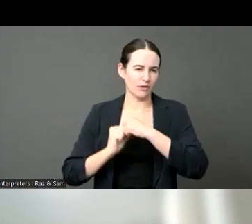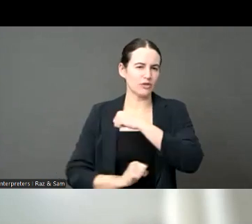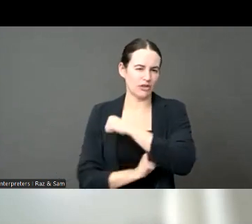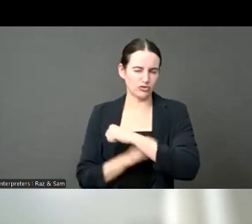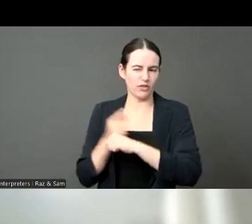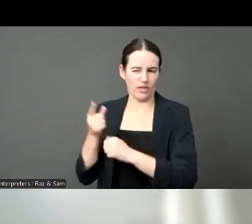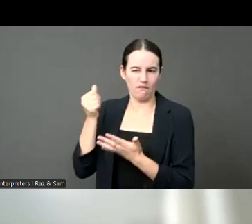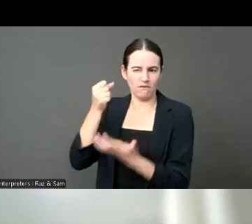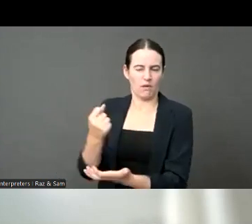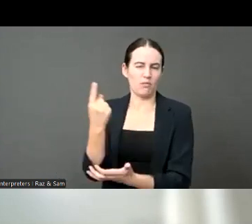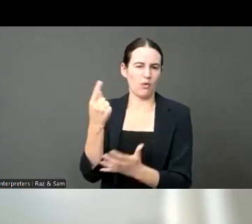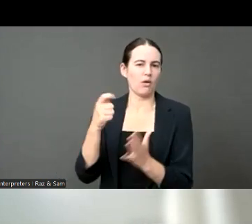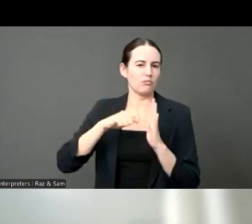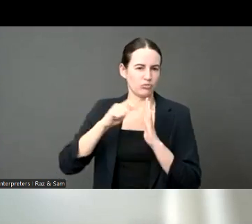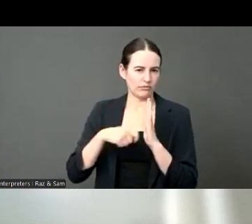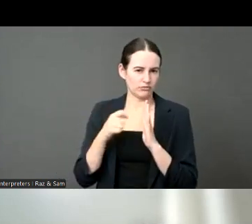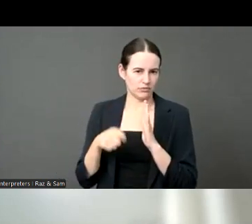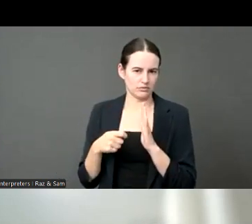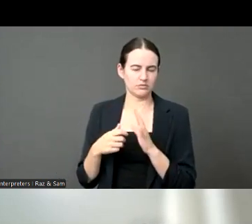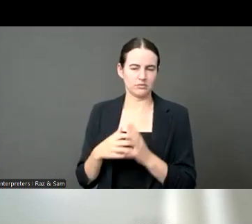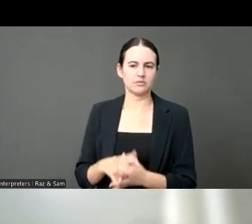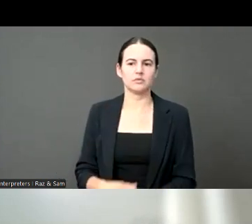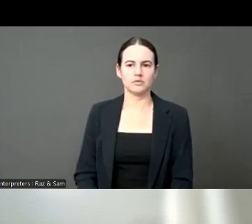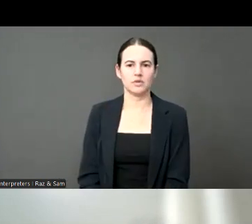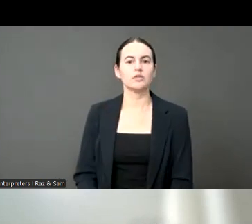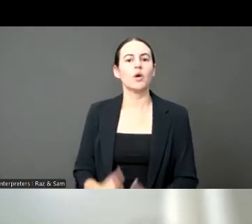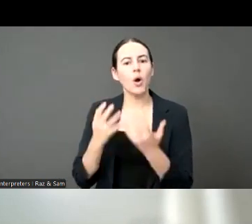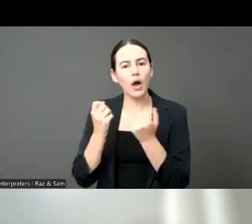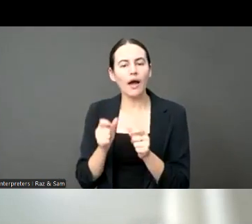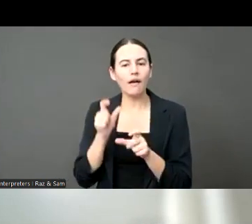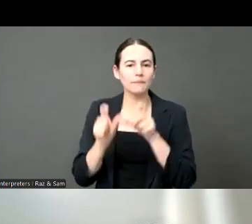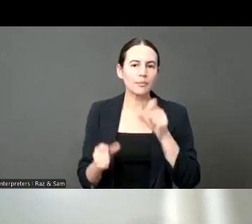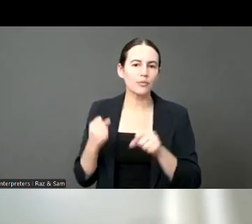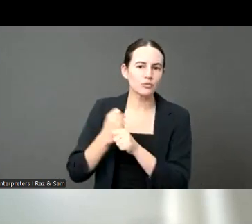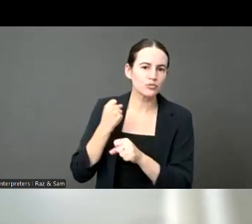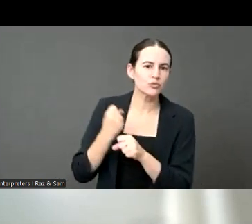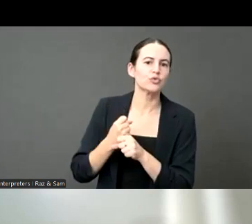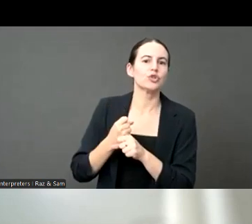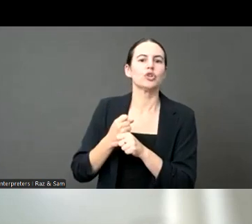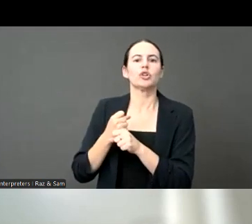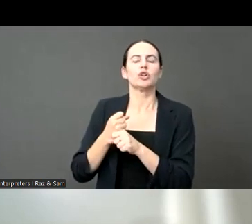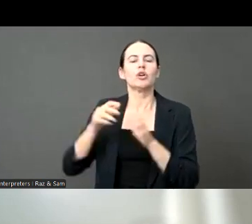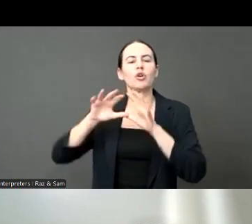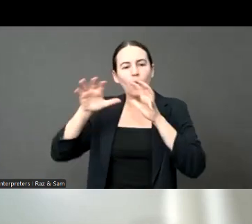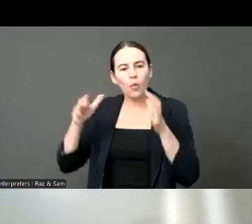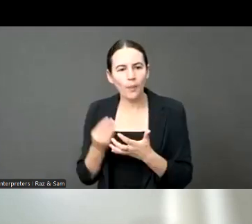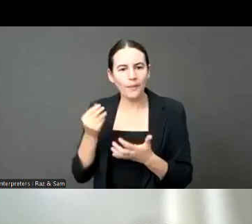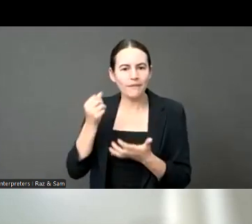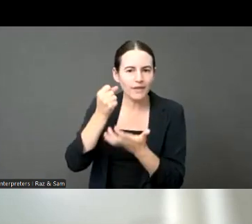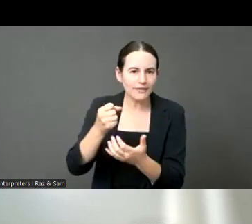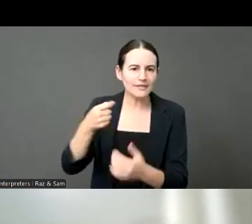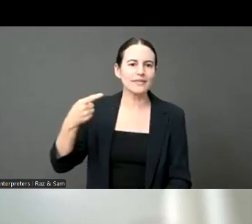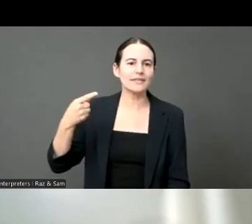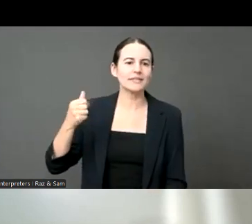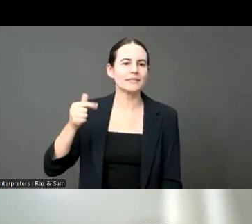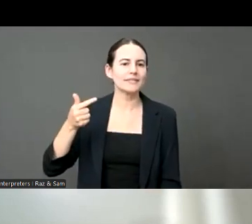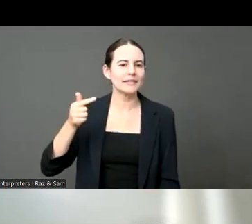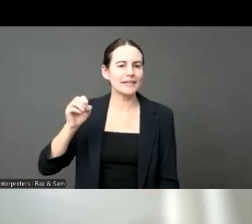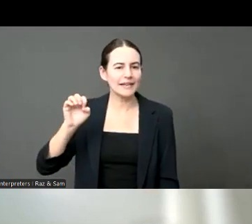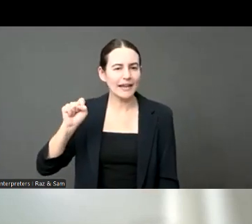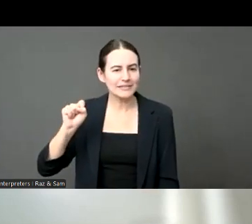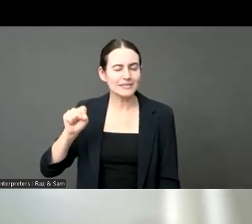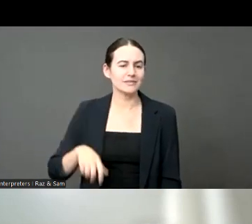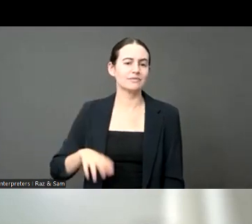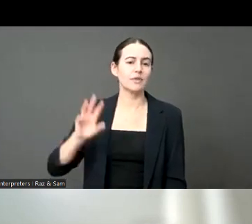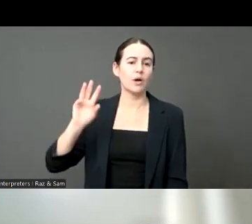e coalizão para ajudar. E há duas fundações que trabalharam nisso. Nós temos, por exemplo, a Bill & Gates Foundation, nós